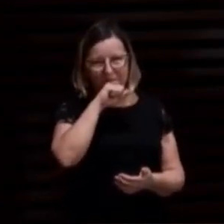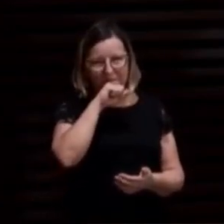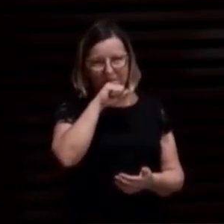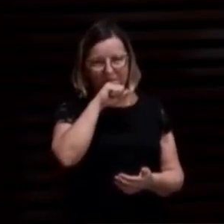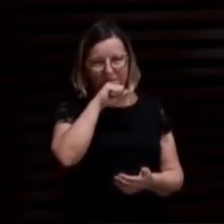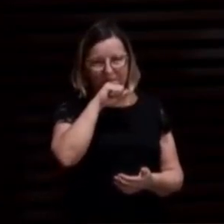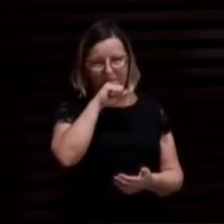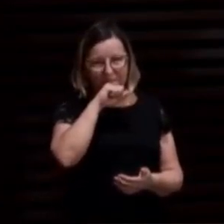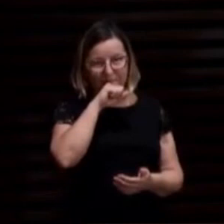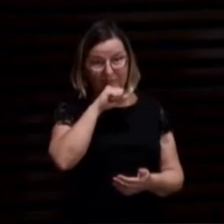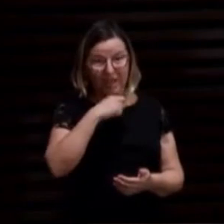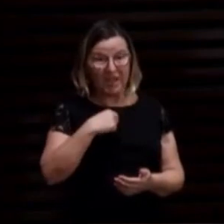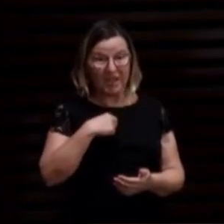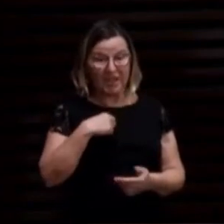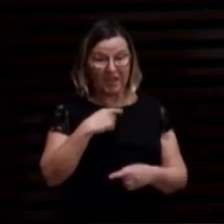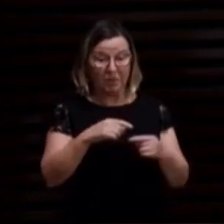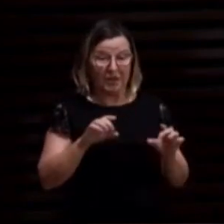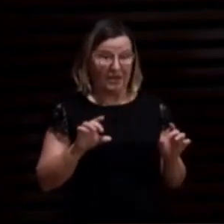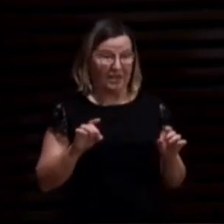E me especializei em roubar.